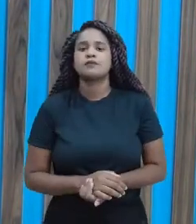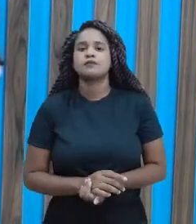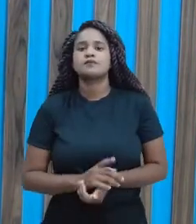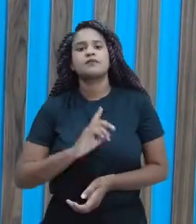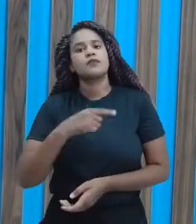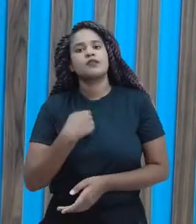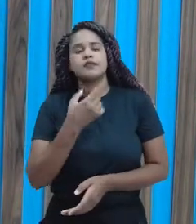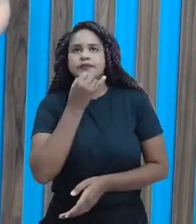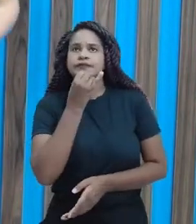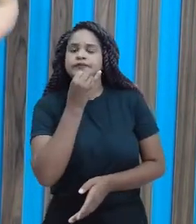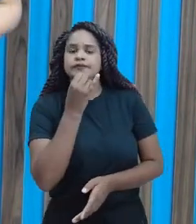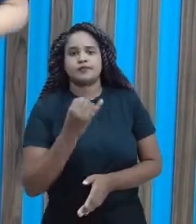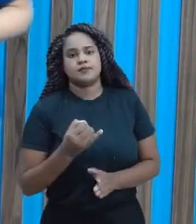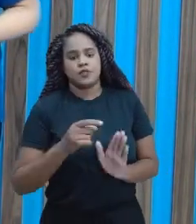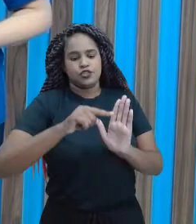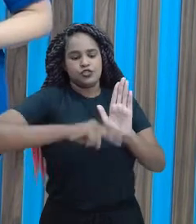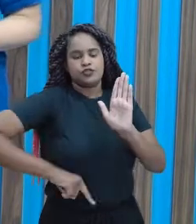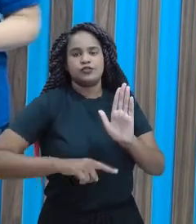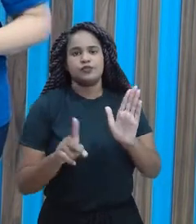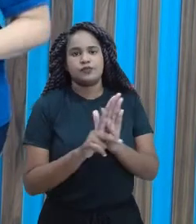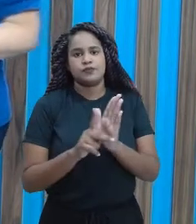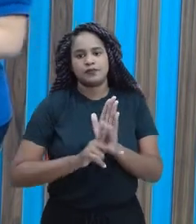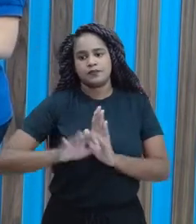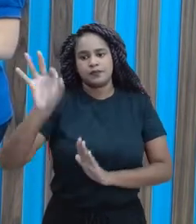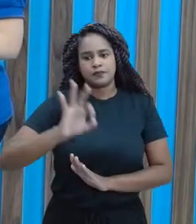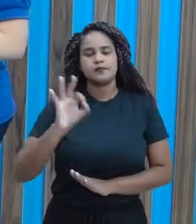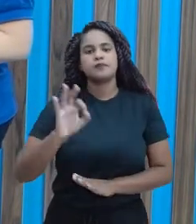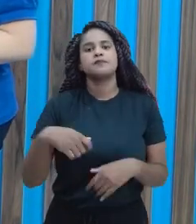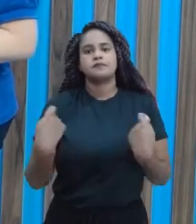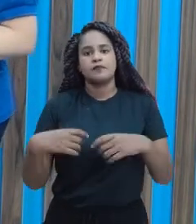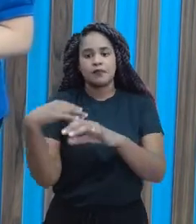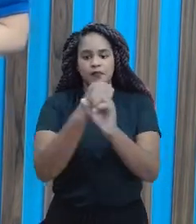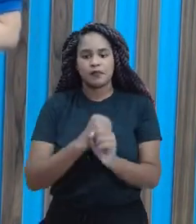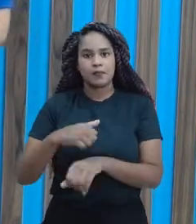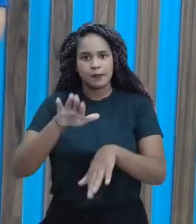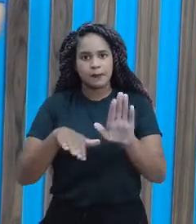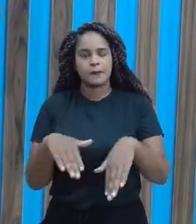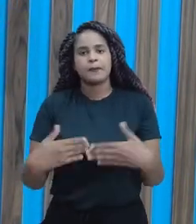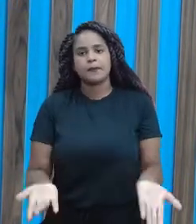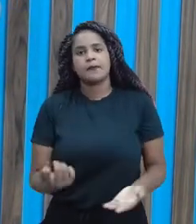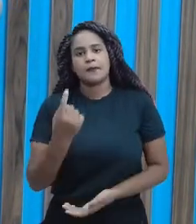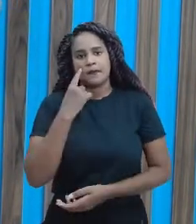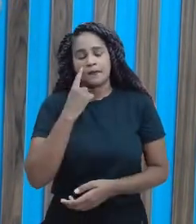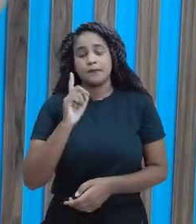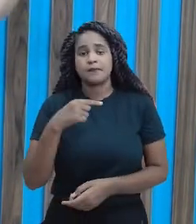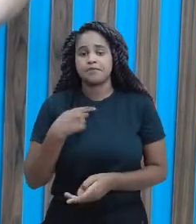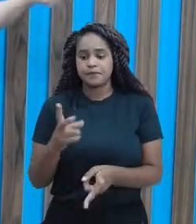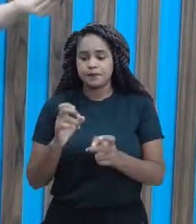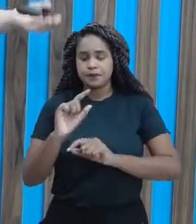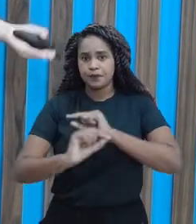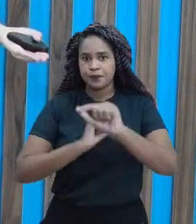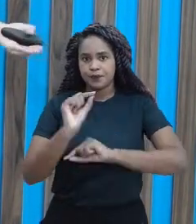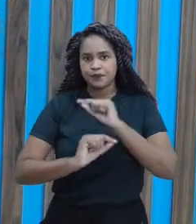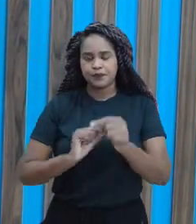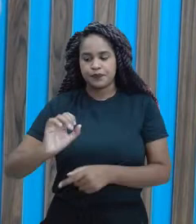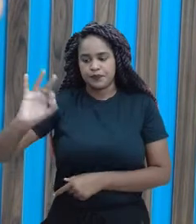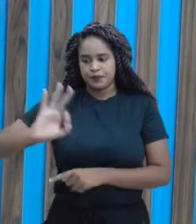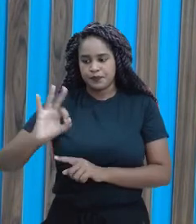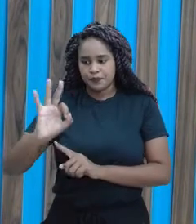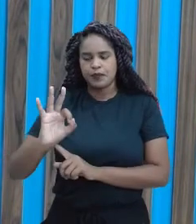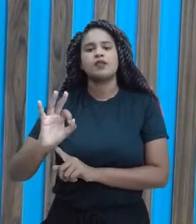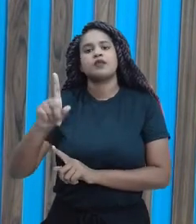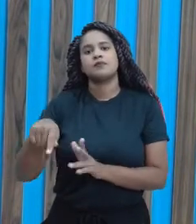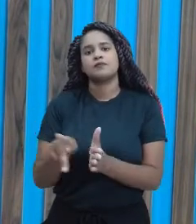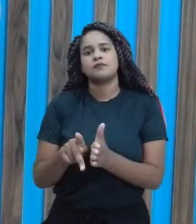Tendo desconto, por exemplo, de algum percentual em relação a isso, tá certo? E aí, quando a gente observa que a porcentagem, ela